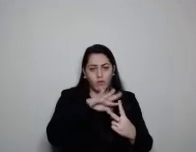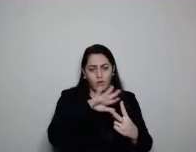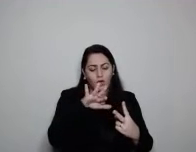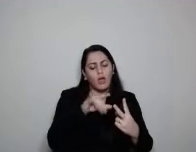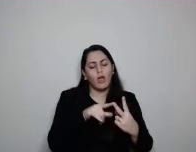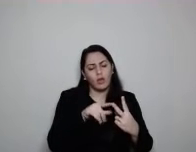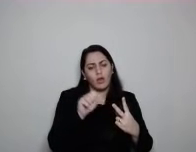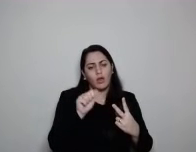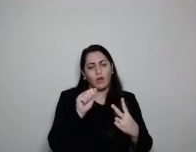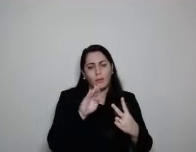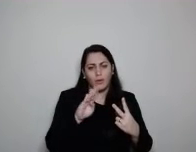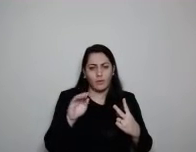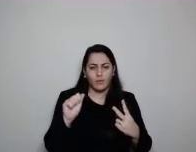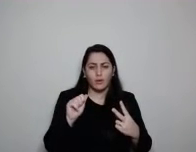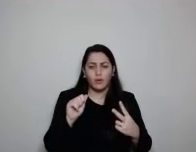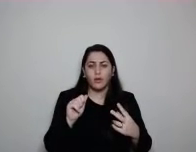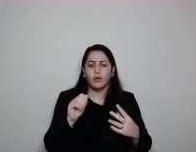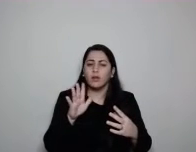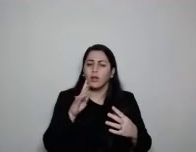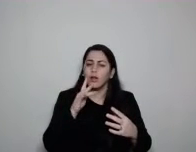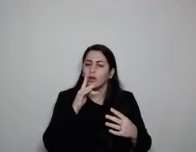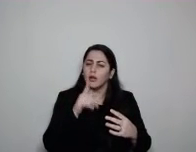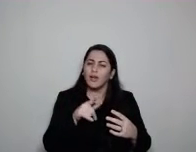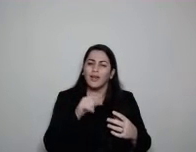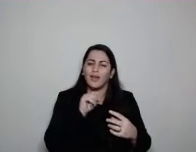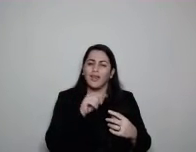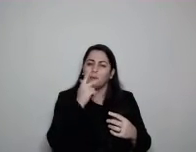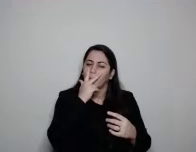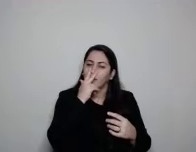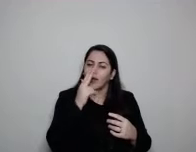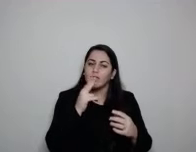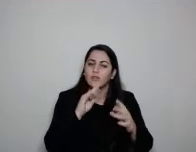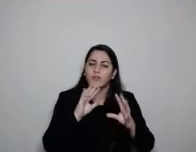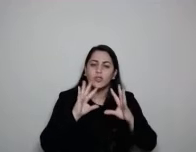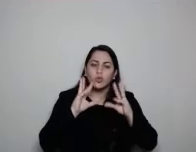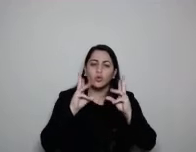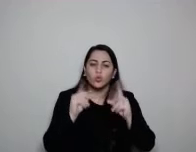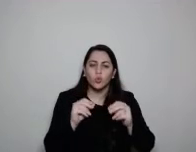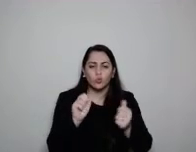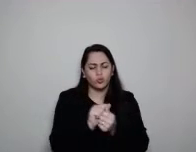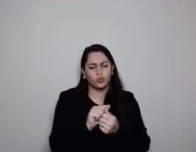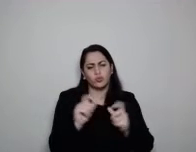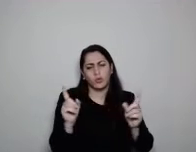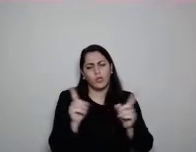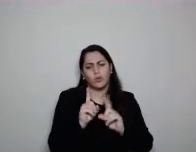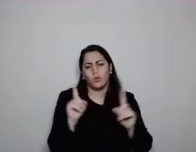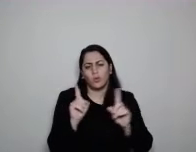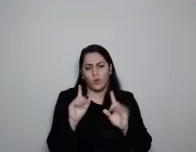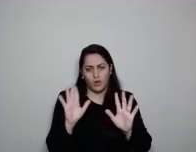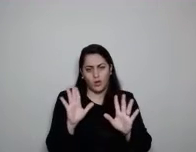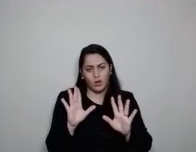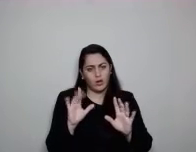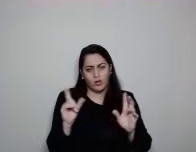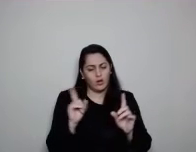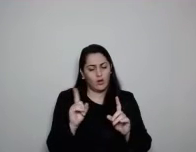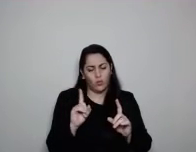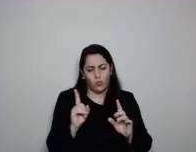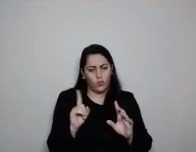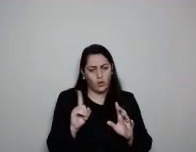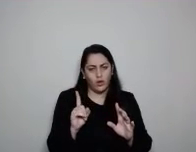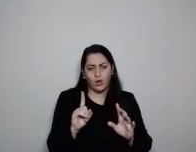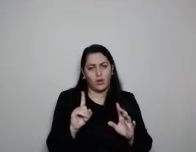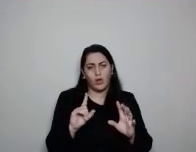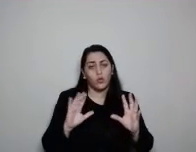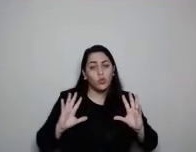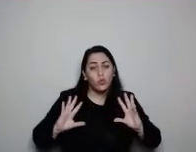impressão que ela vai fazer todos ao mesmo tempo. Isso eu preciso esclarecer. Não é assim. Não é somando todas as horas. Ela vai